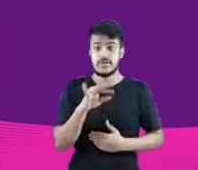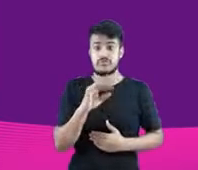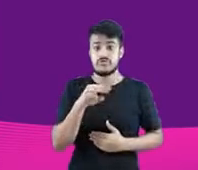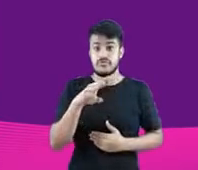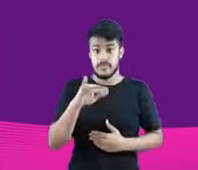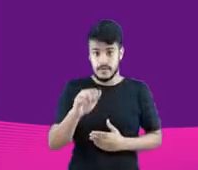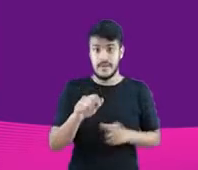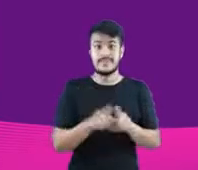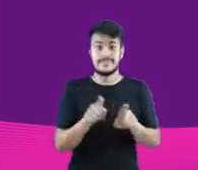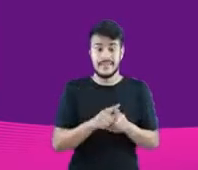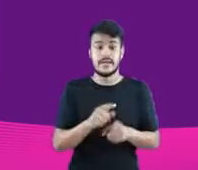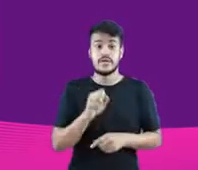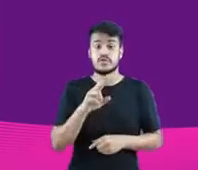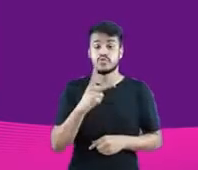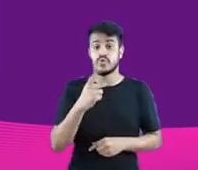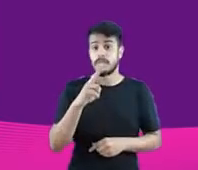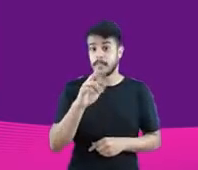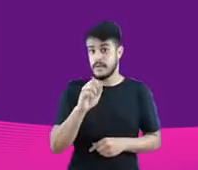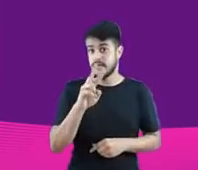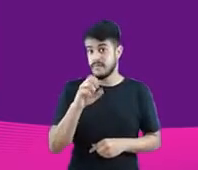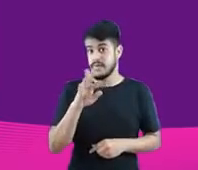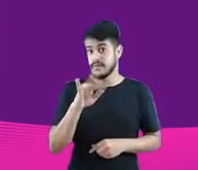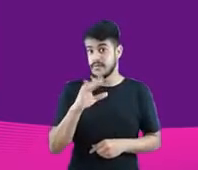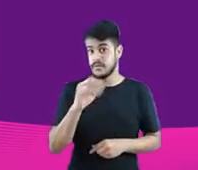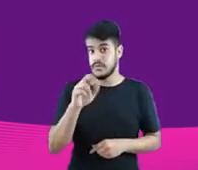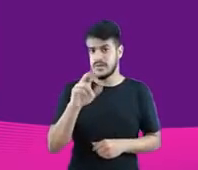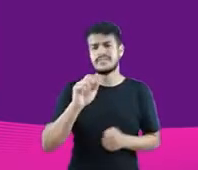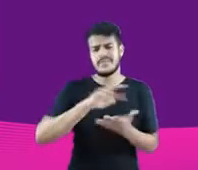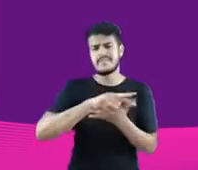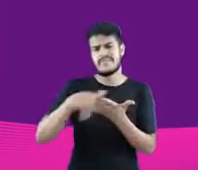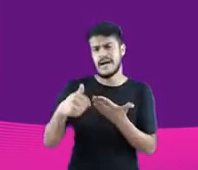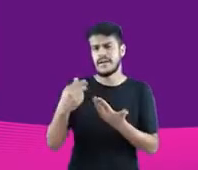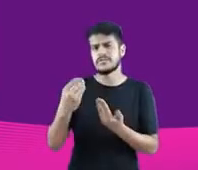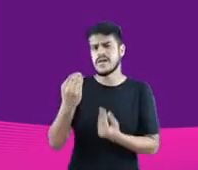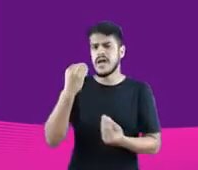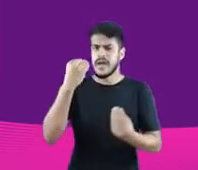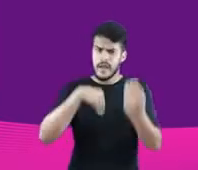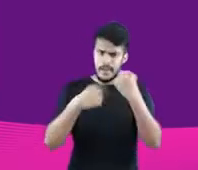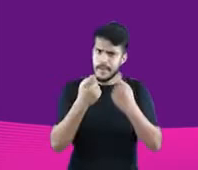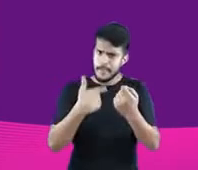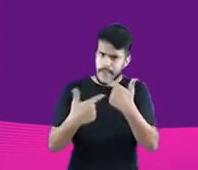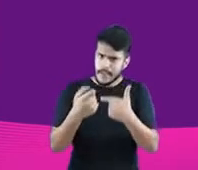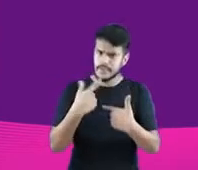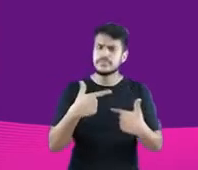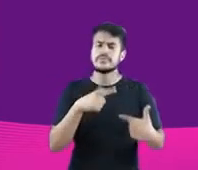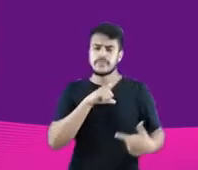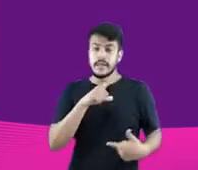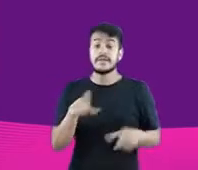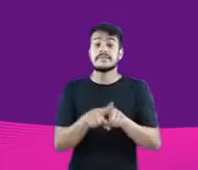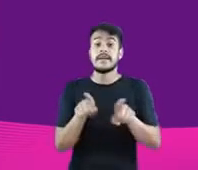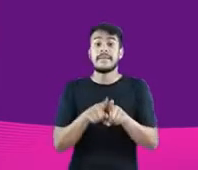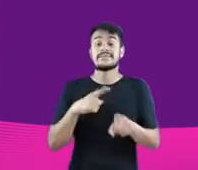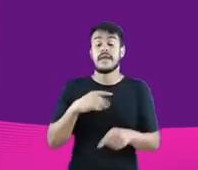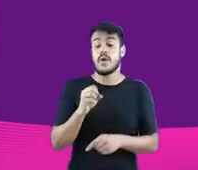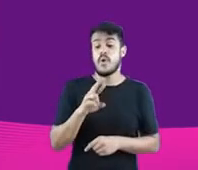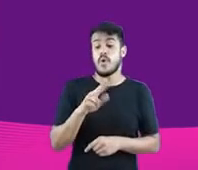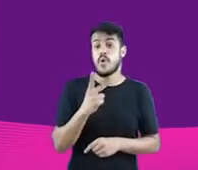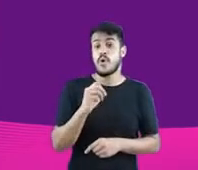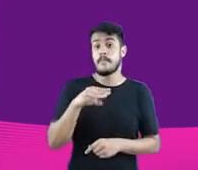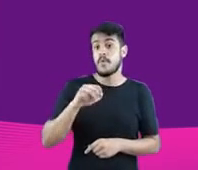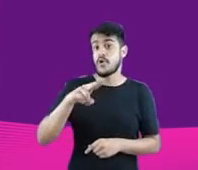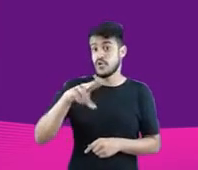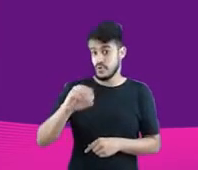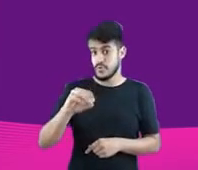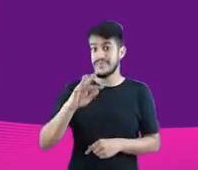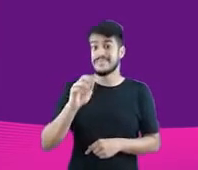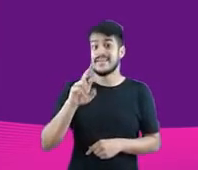isso acontece com vários quimioterápicos e atualmente até com hormonioterapia, os inibidores de ciclina. Tá?